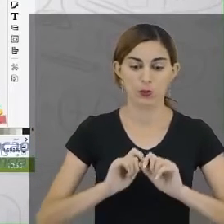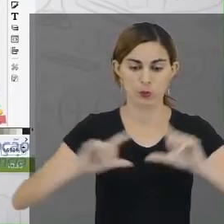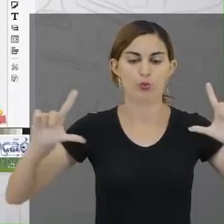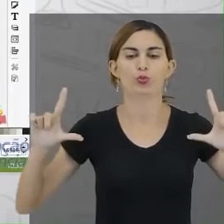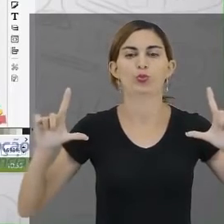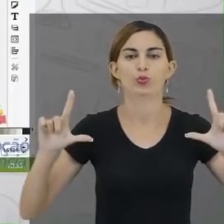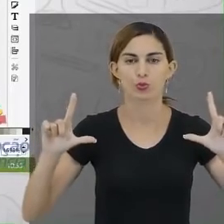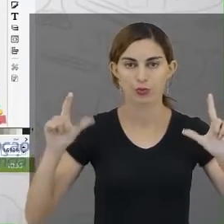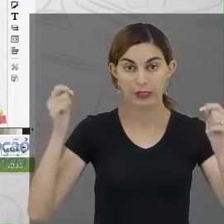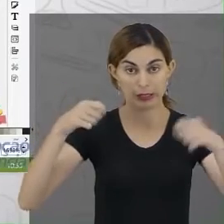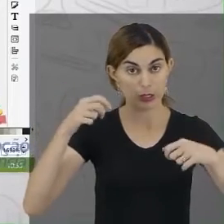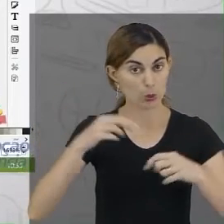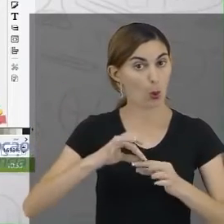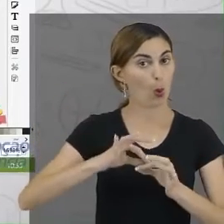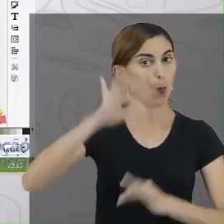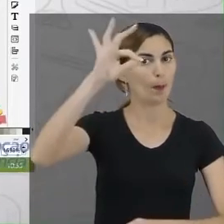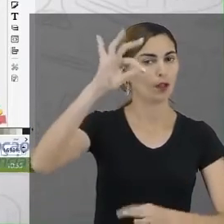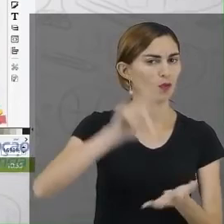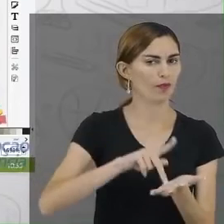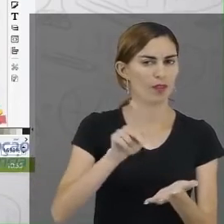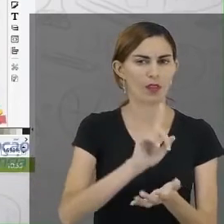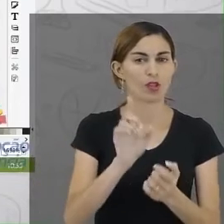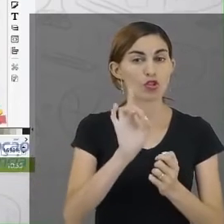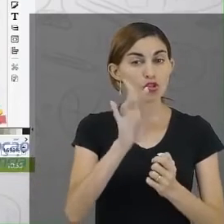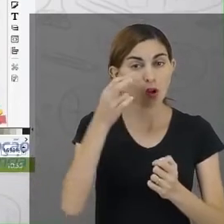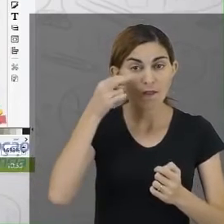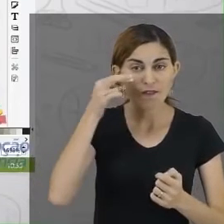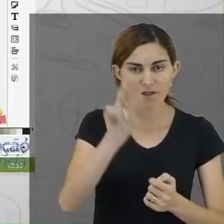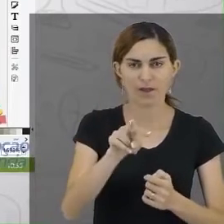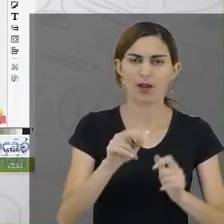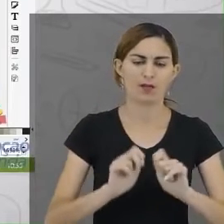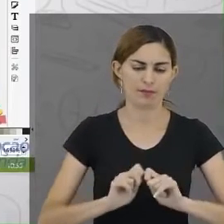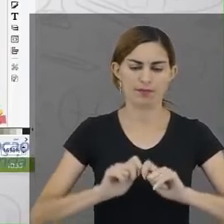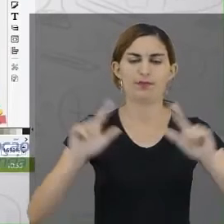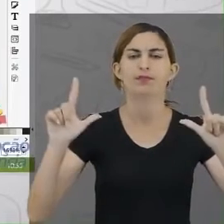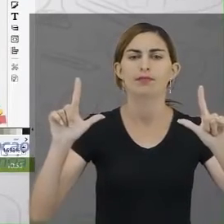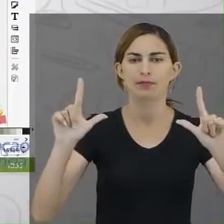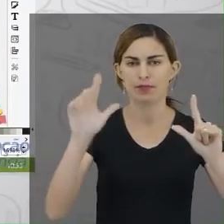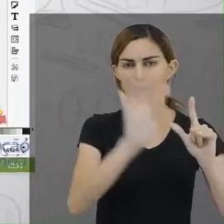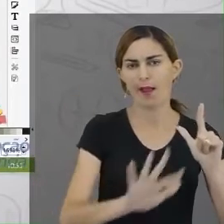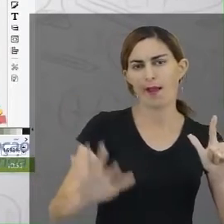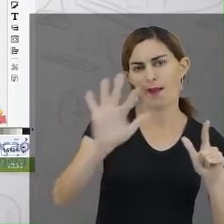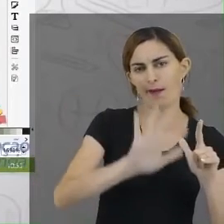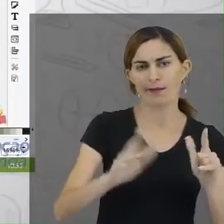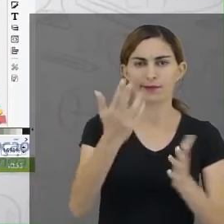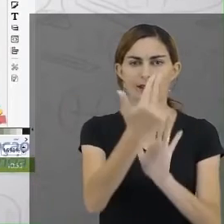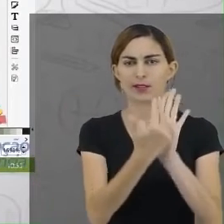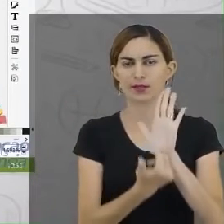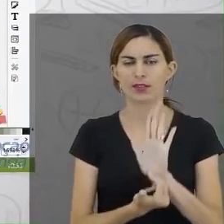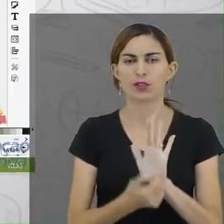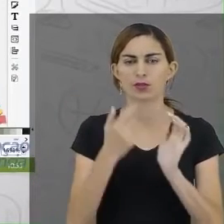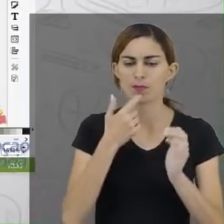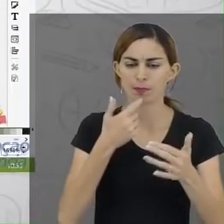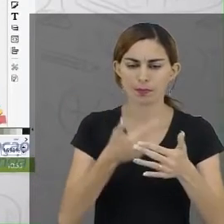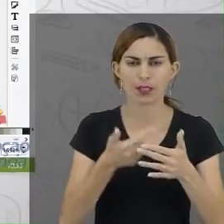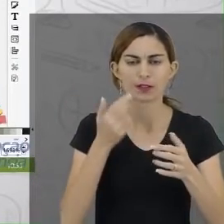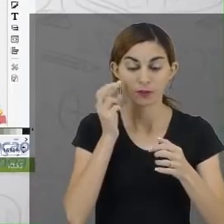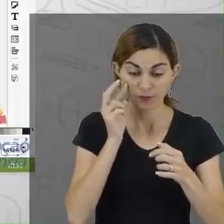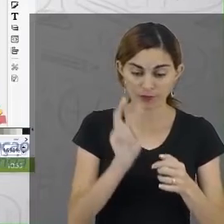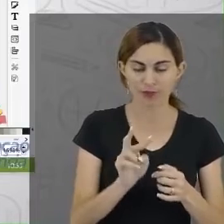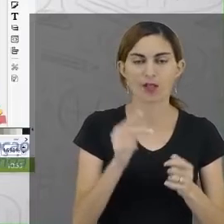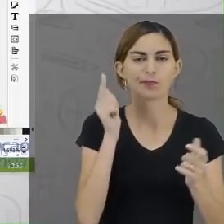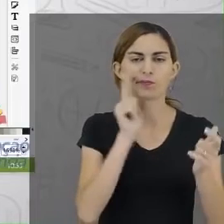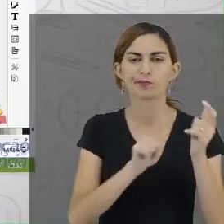Pronto, ele deu uma ampliada, ele não aumentou a nossa área de desenho. Ele só chegou mais perto para